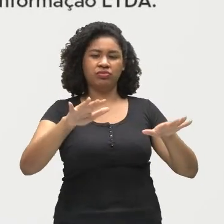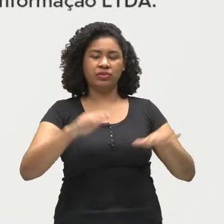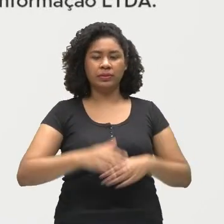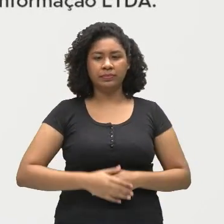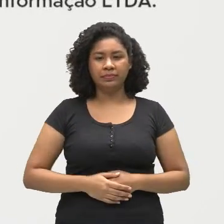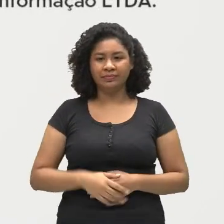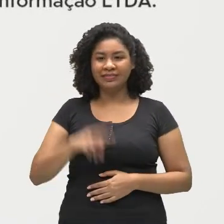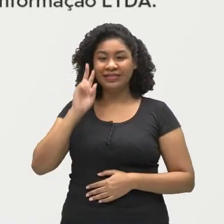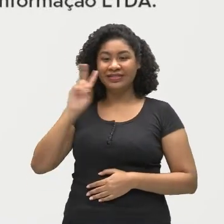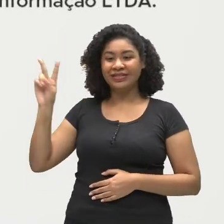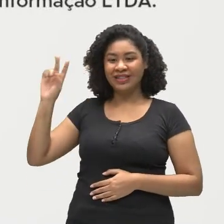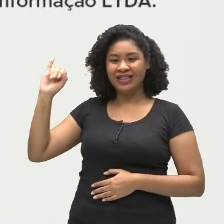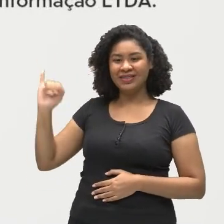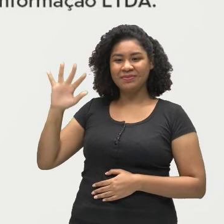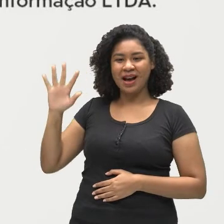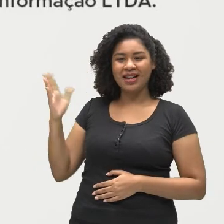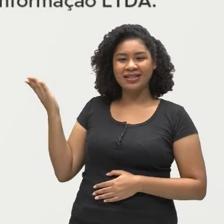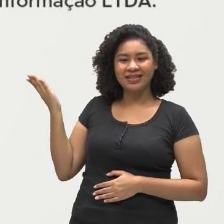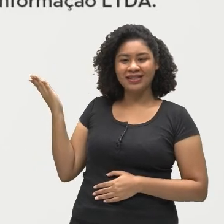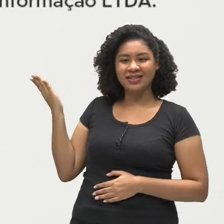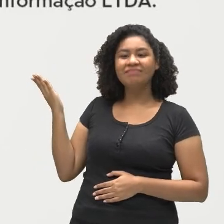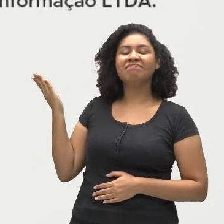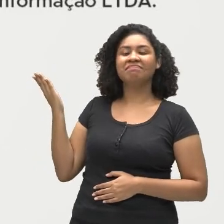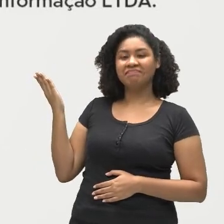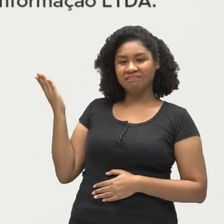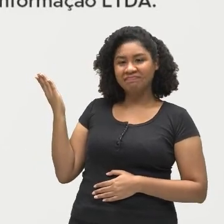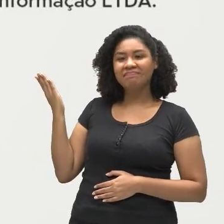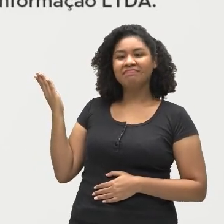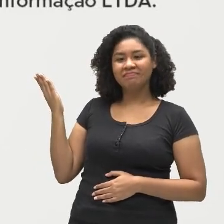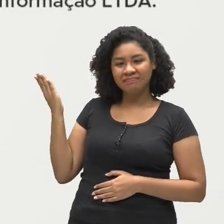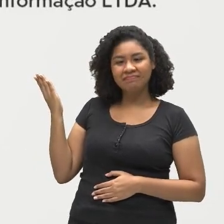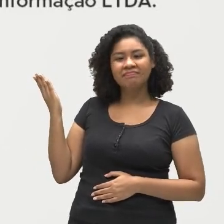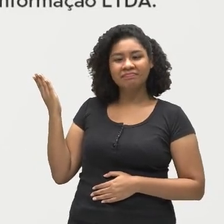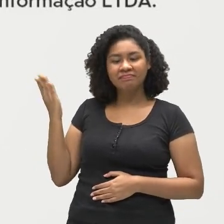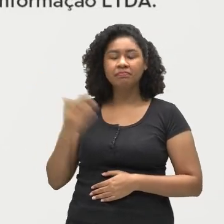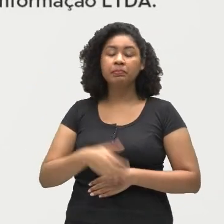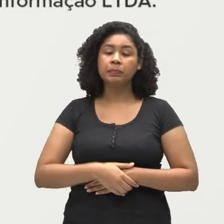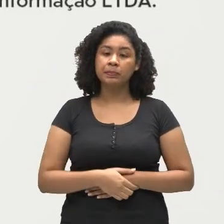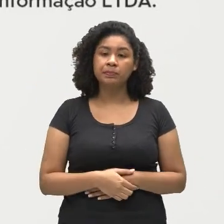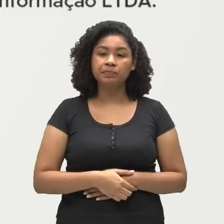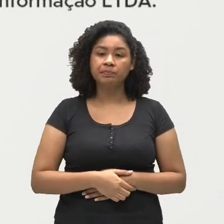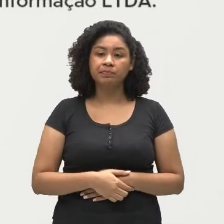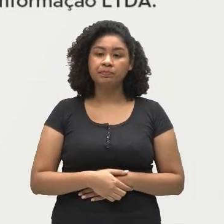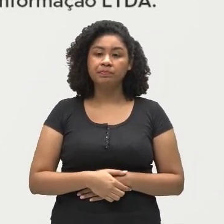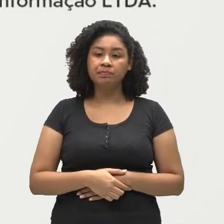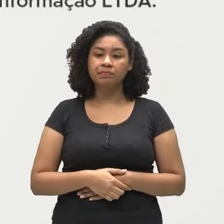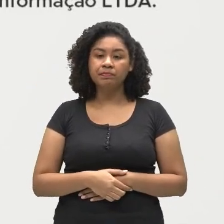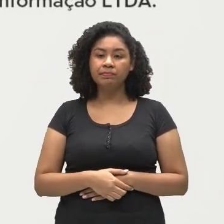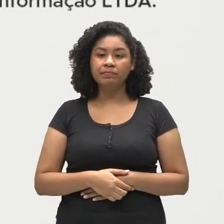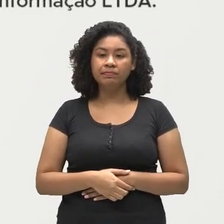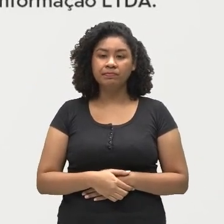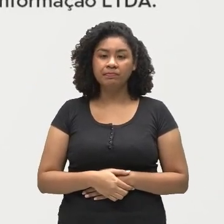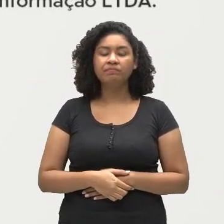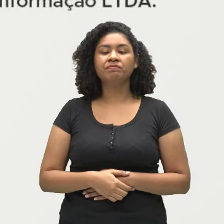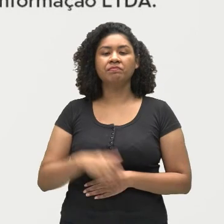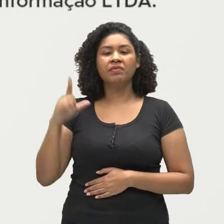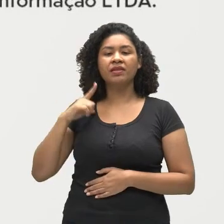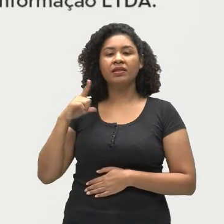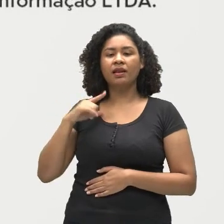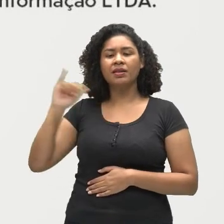na nossa representação do Ian, né, o nosso artista aqui, nós temos a